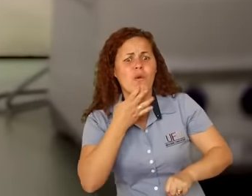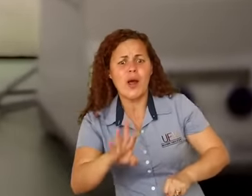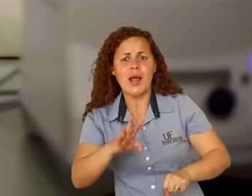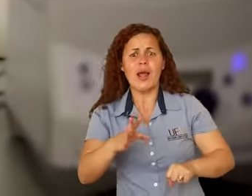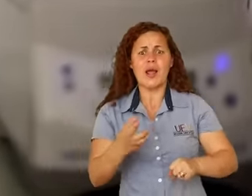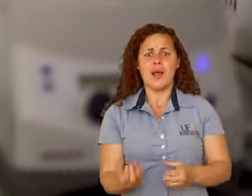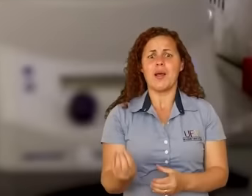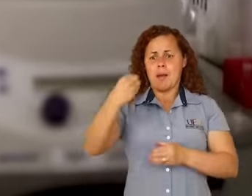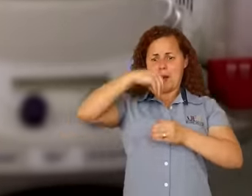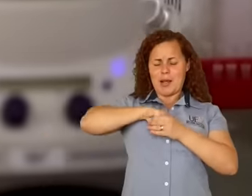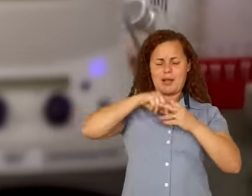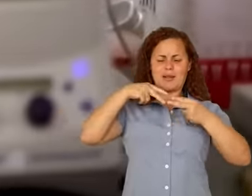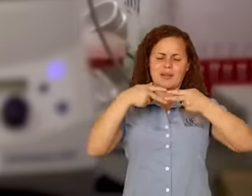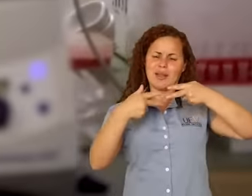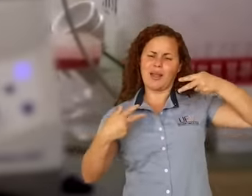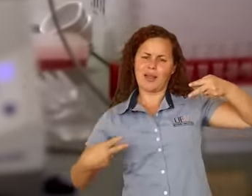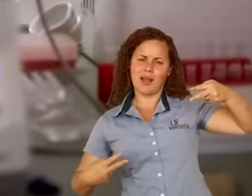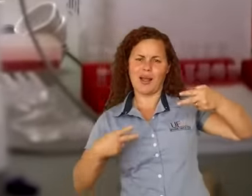está em nosso DNA.